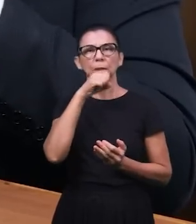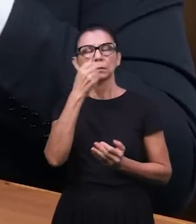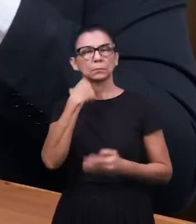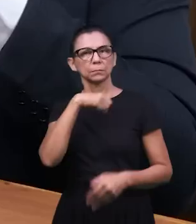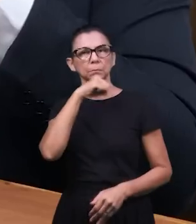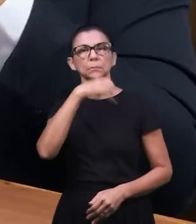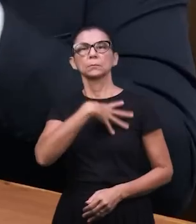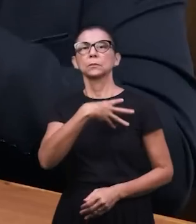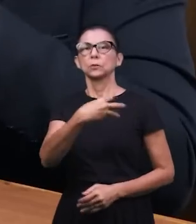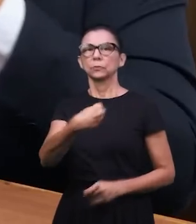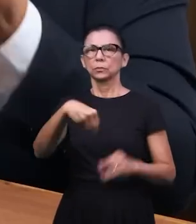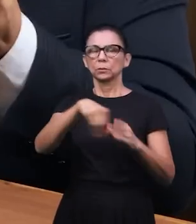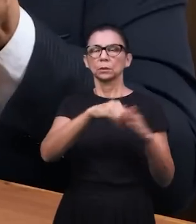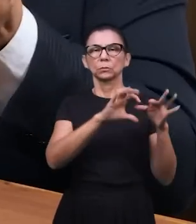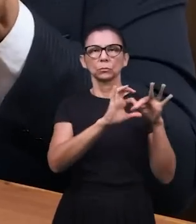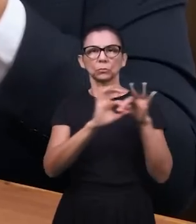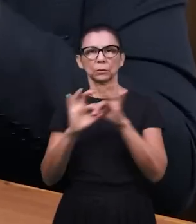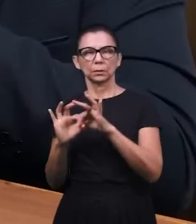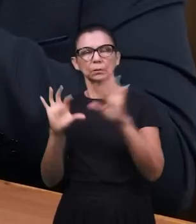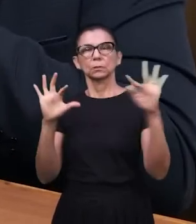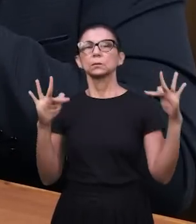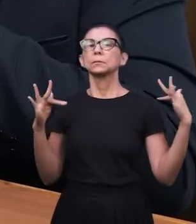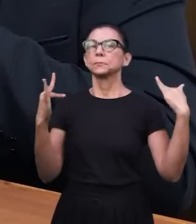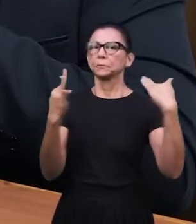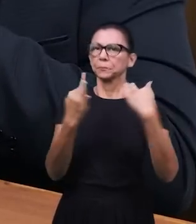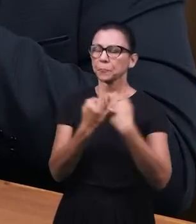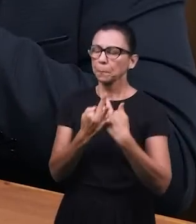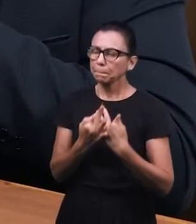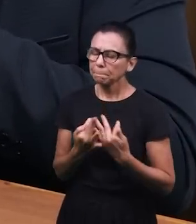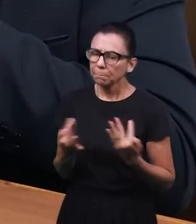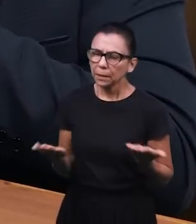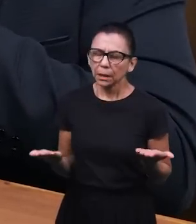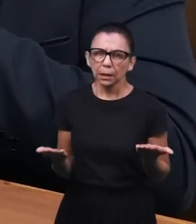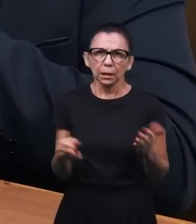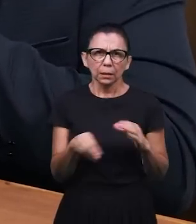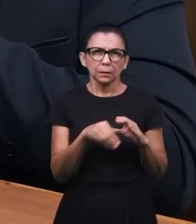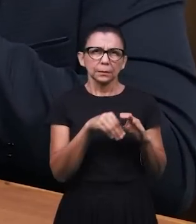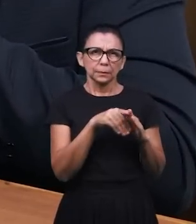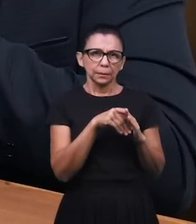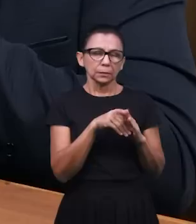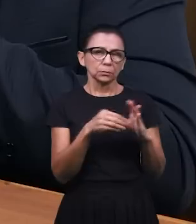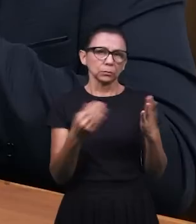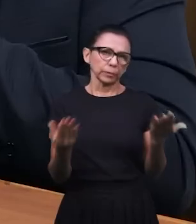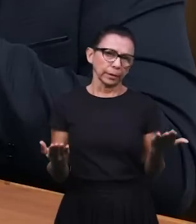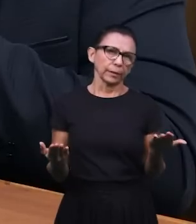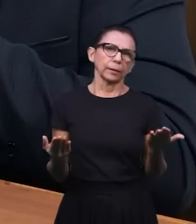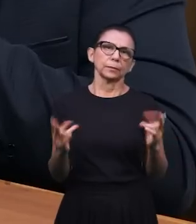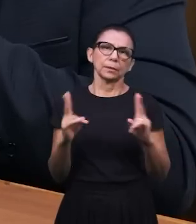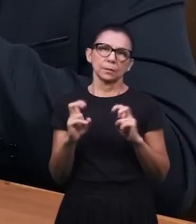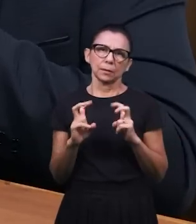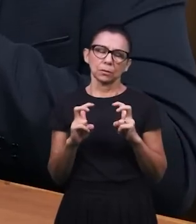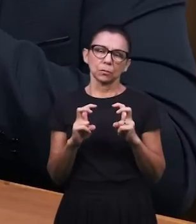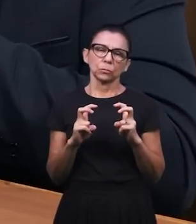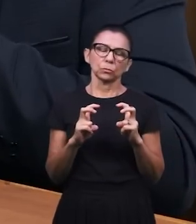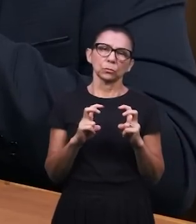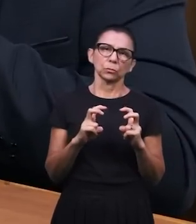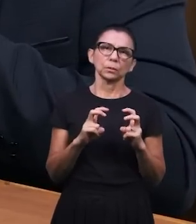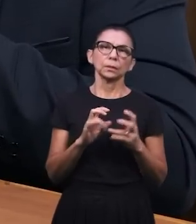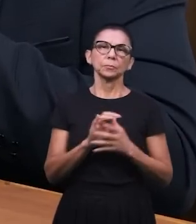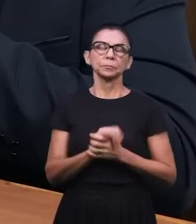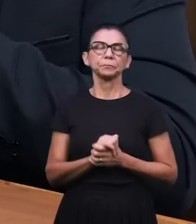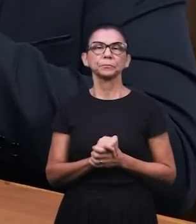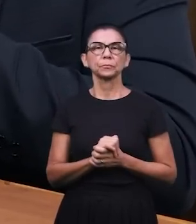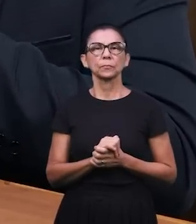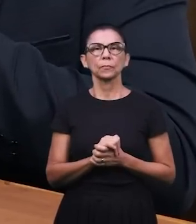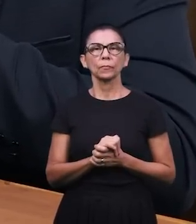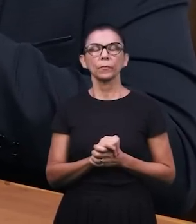dos filhos, né, dentro do contexto familiar. Agora, dentro desse aspecto do cuidado dos pais com os